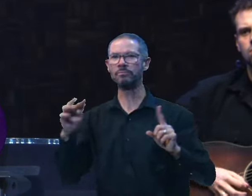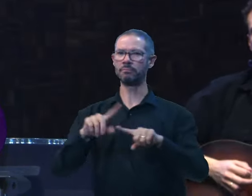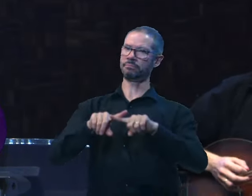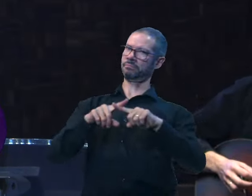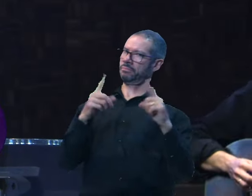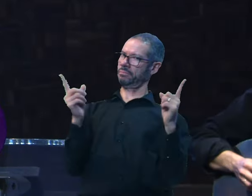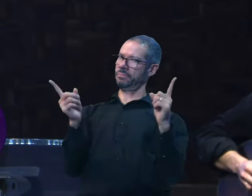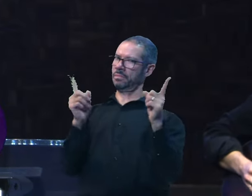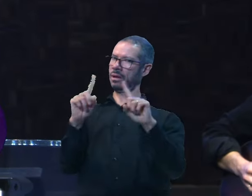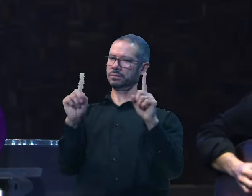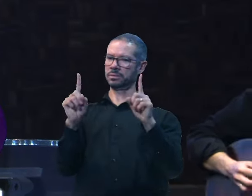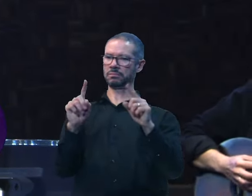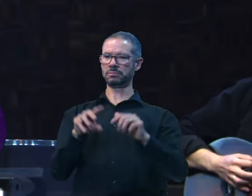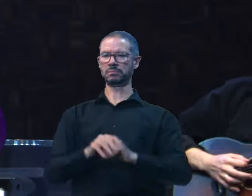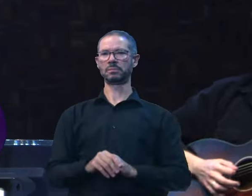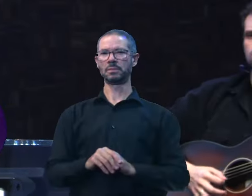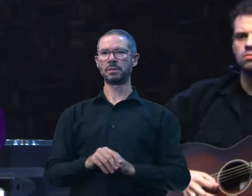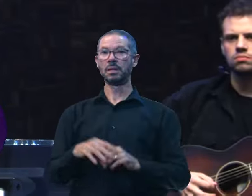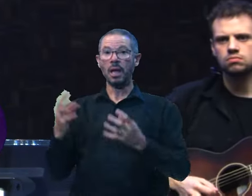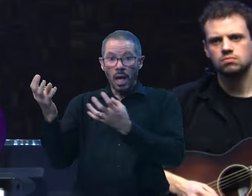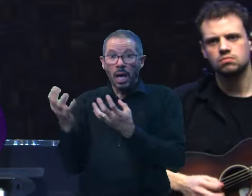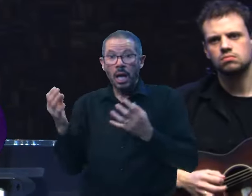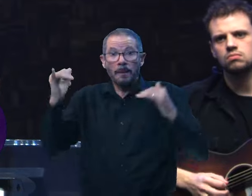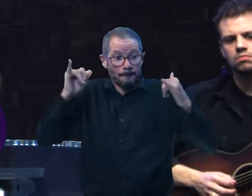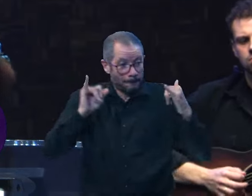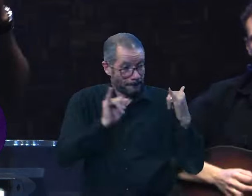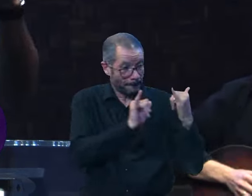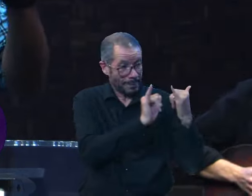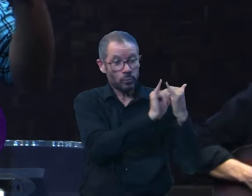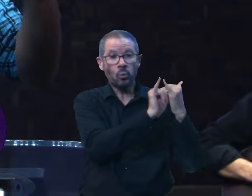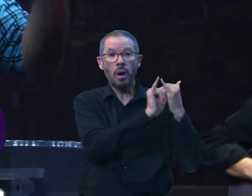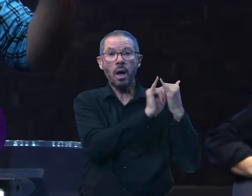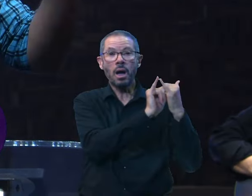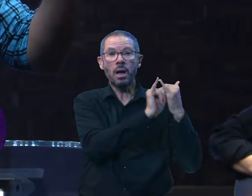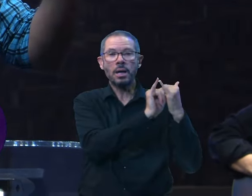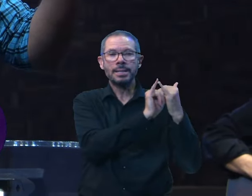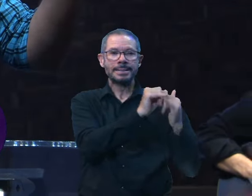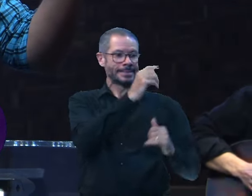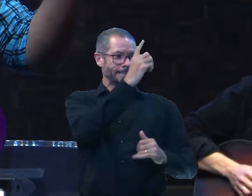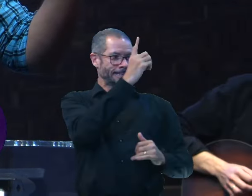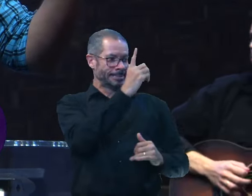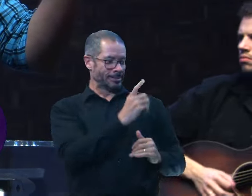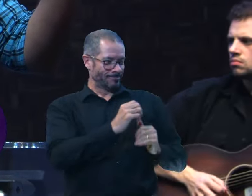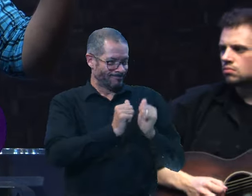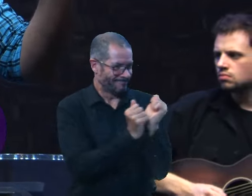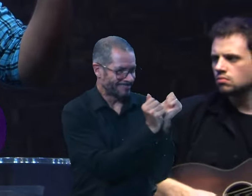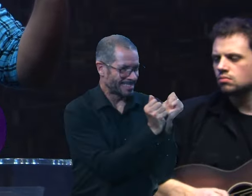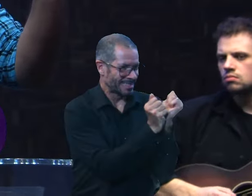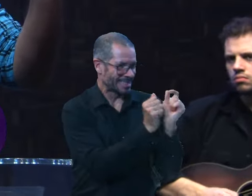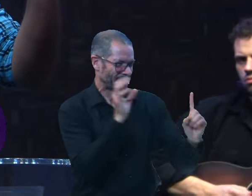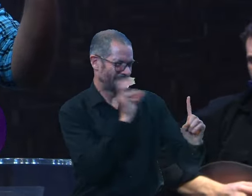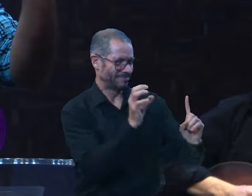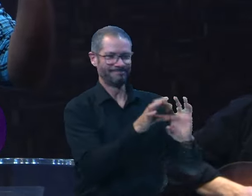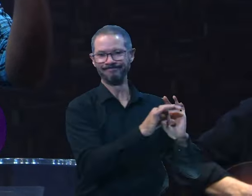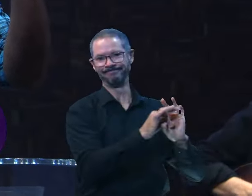não. Quer perdoar? Abre mão do teu direito de escravizar qualquer pessoa.